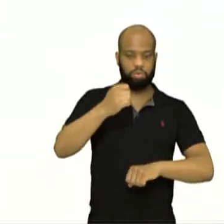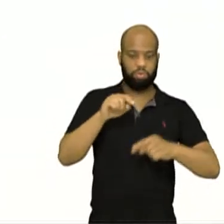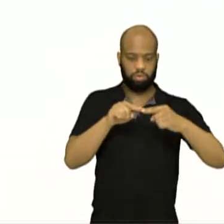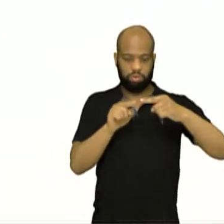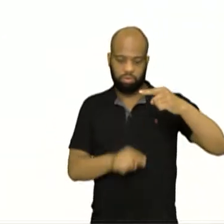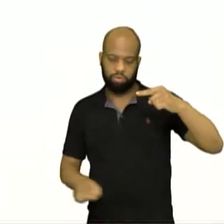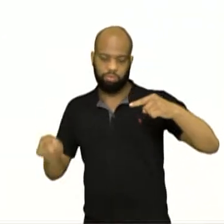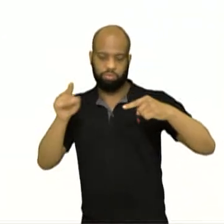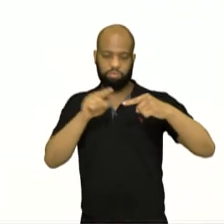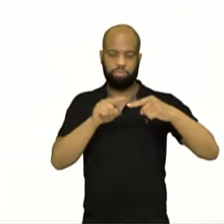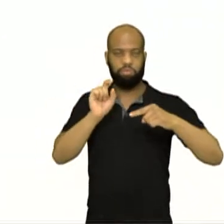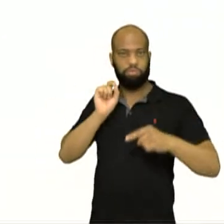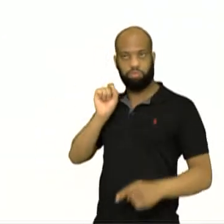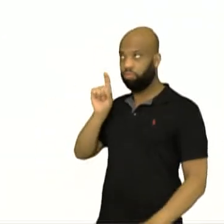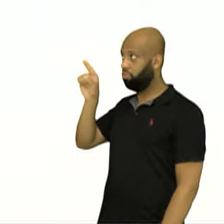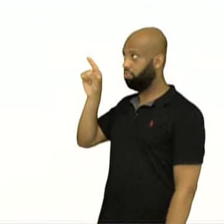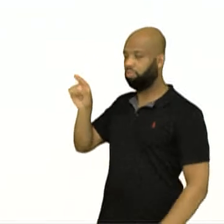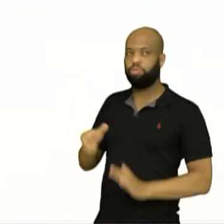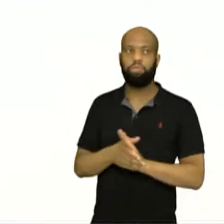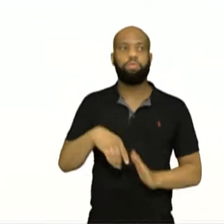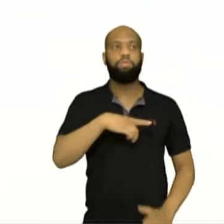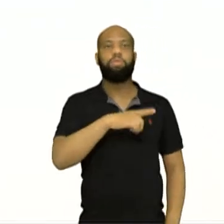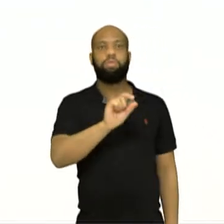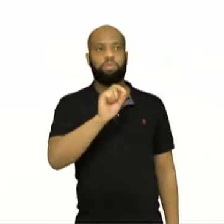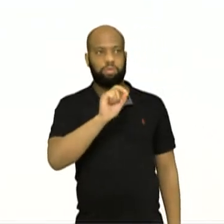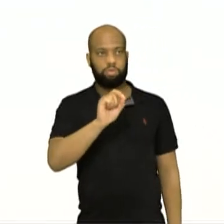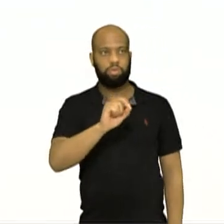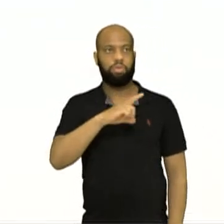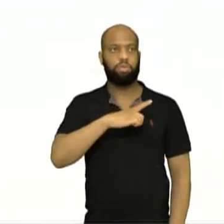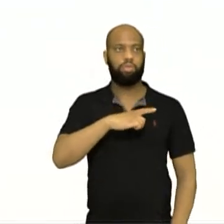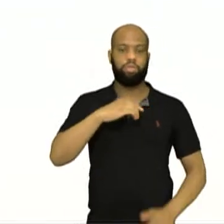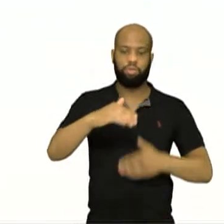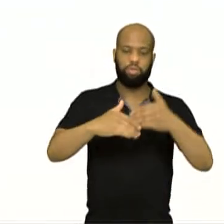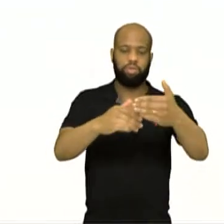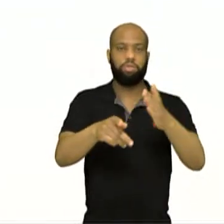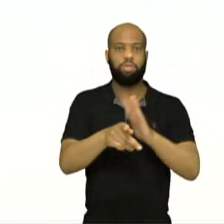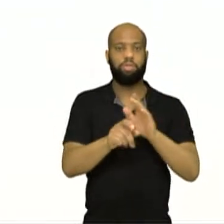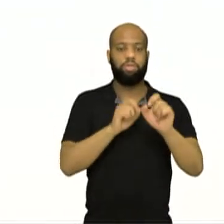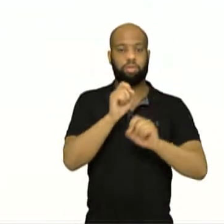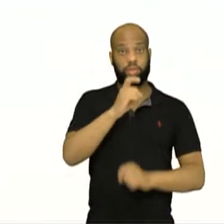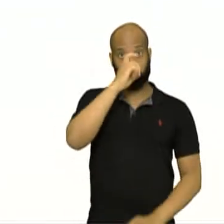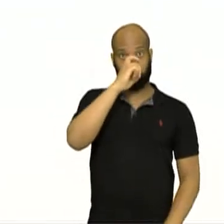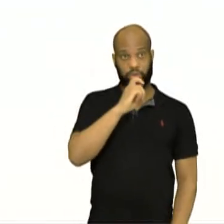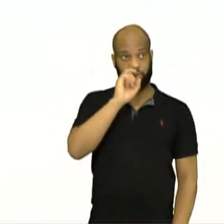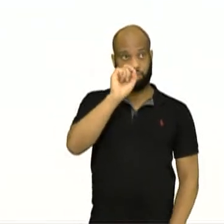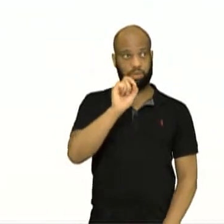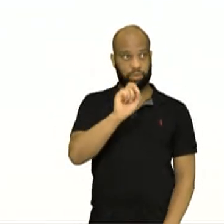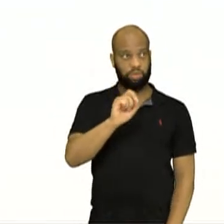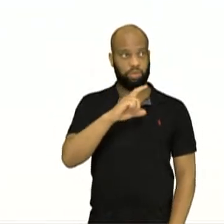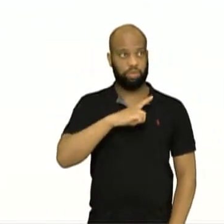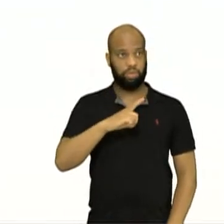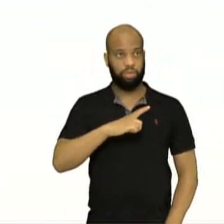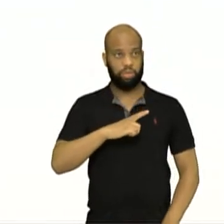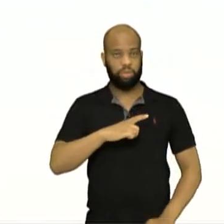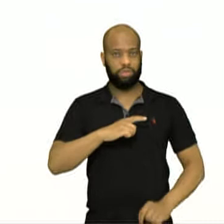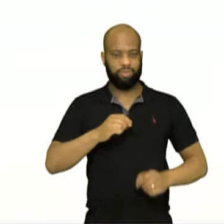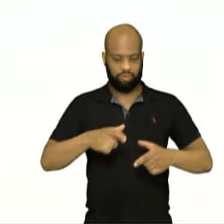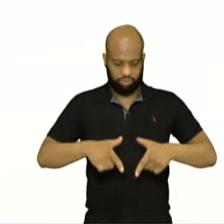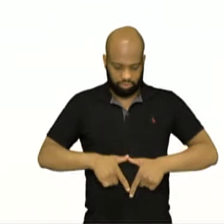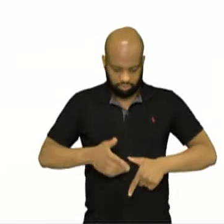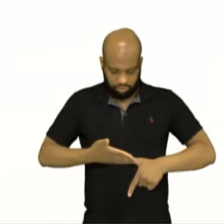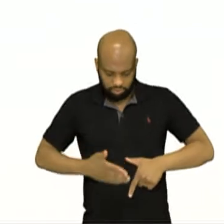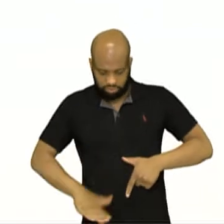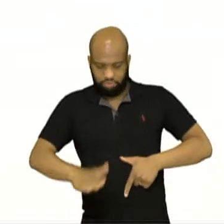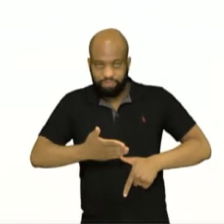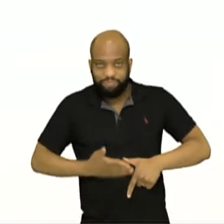é basicamente o ciclo menstrual, onde mostra que o processo de menstruação, que seria a descamação do endométrio, daquela camada